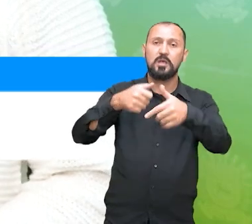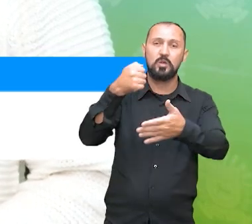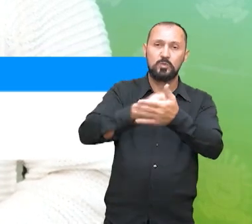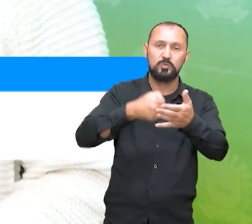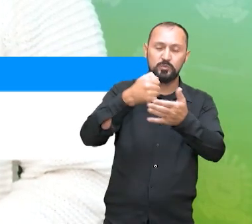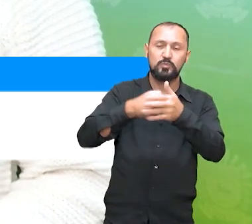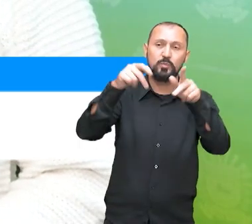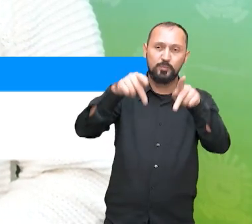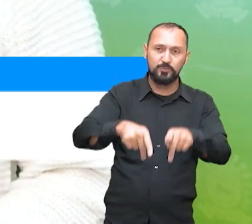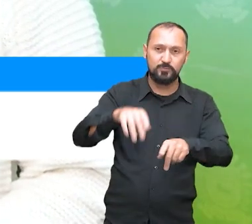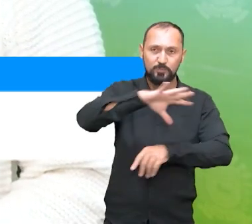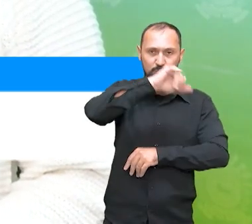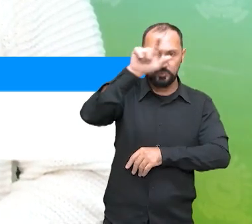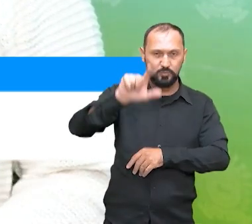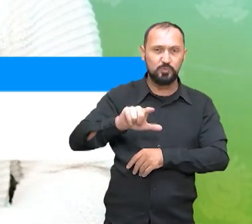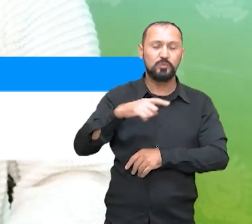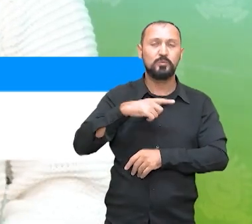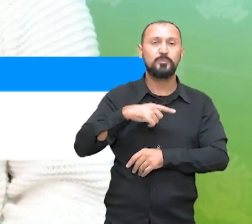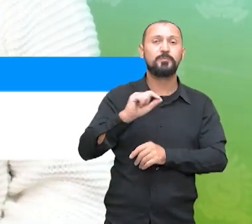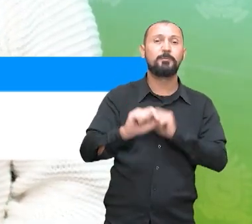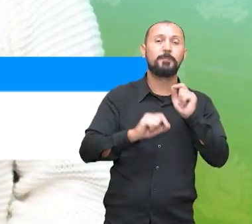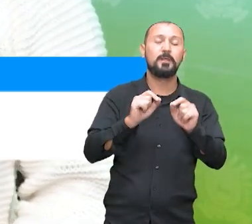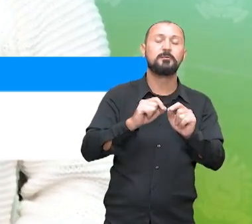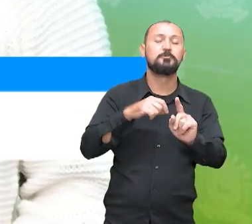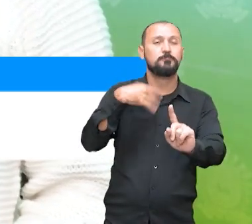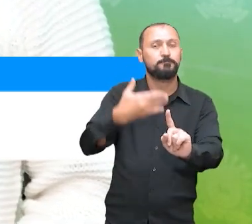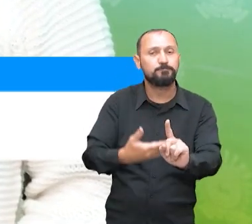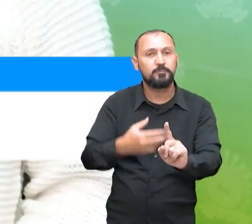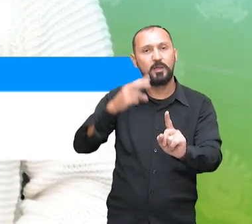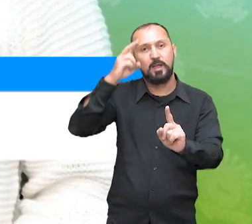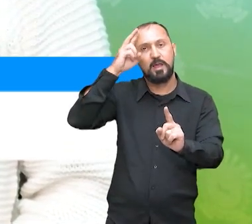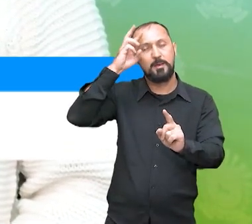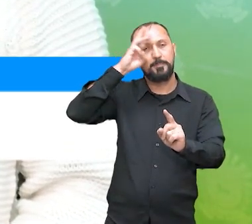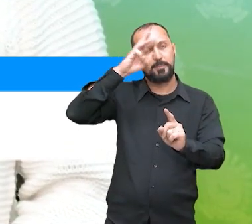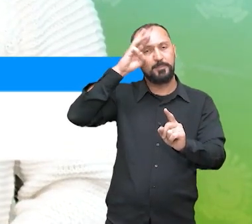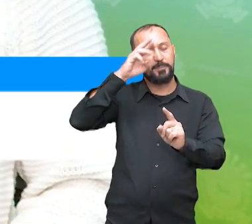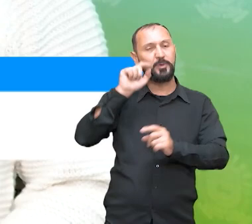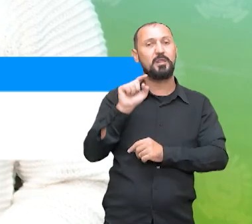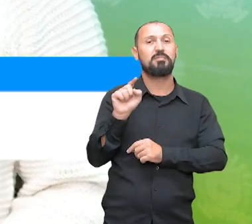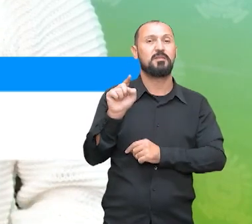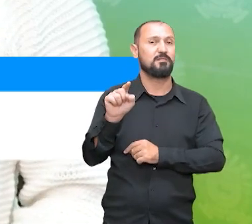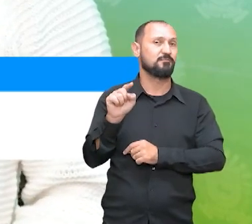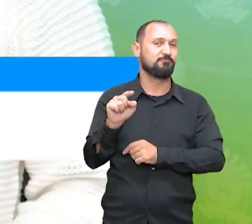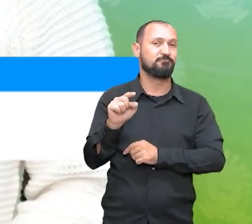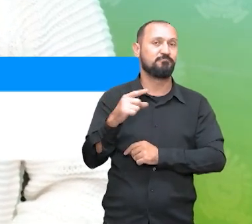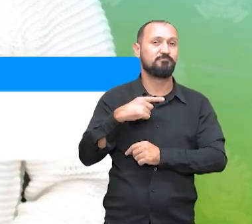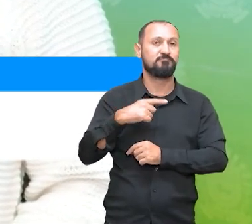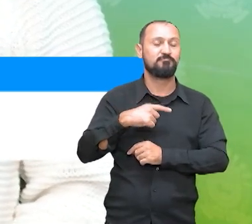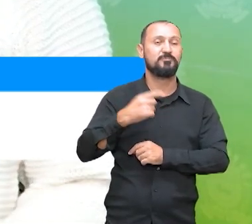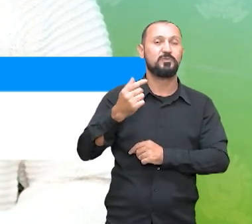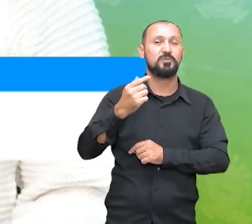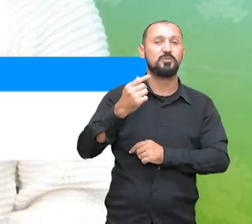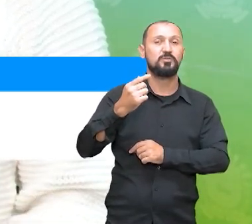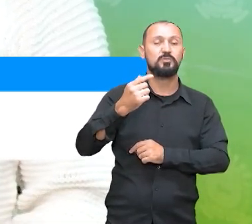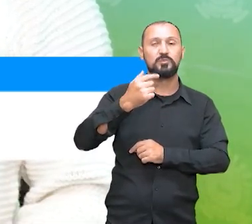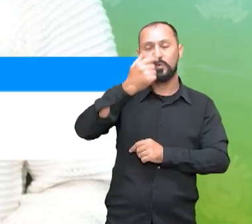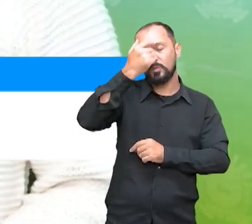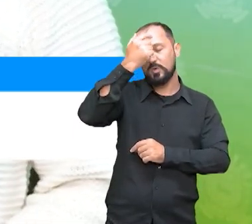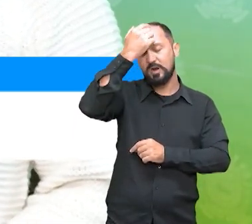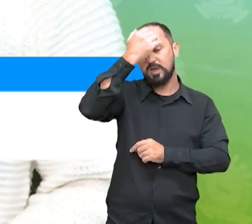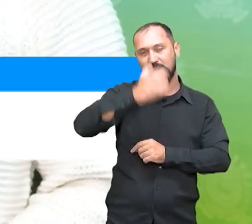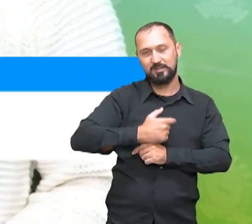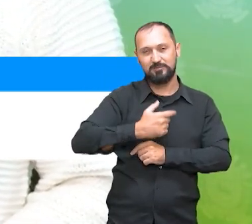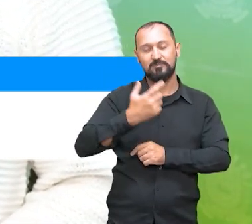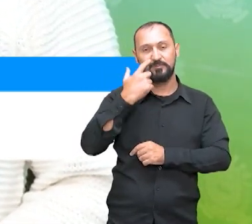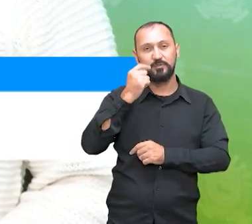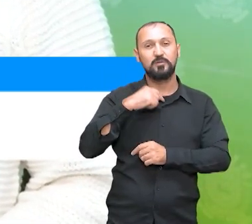da população sul-mato-grossense, além de homenagear a memória do deputado Cabo Almir de caráter solidário,